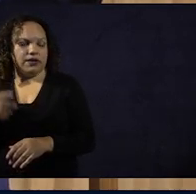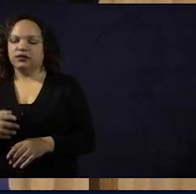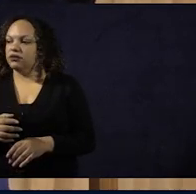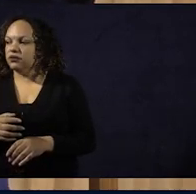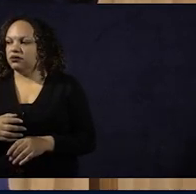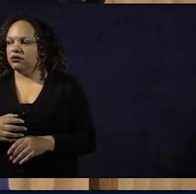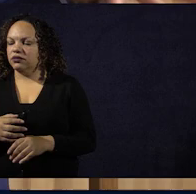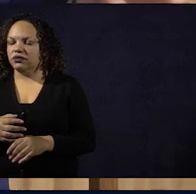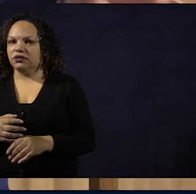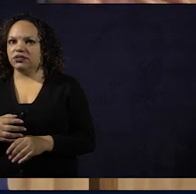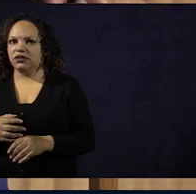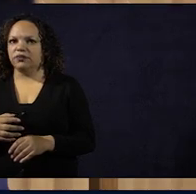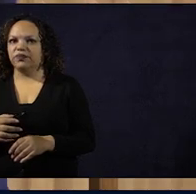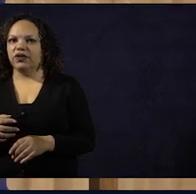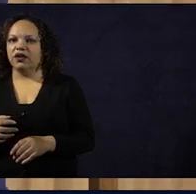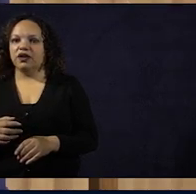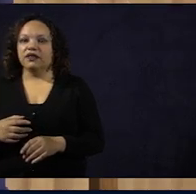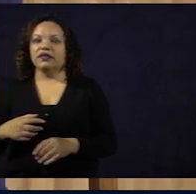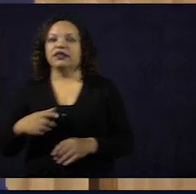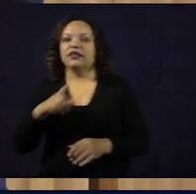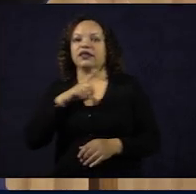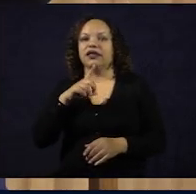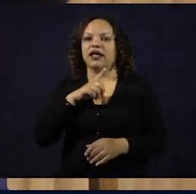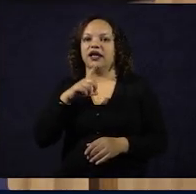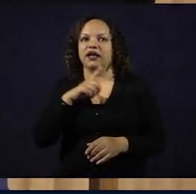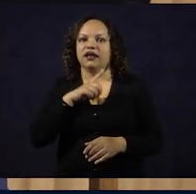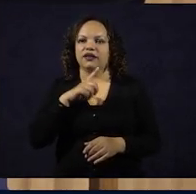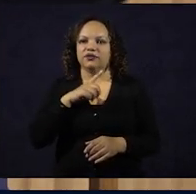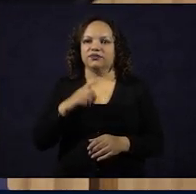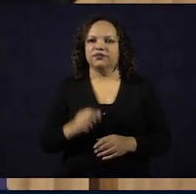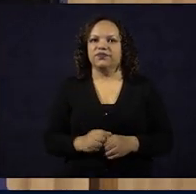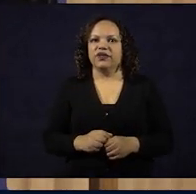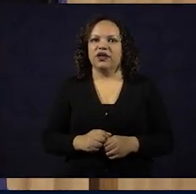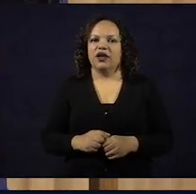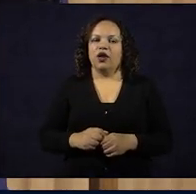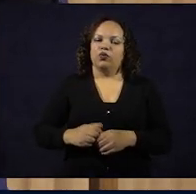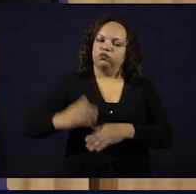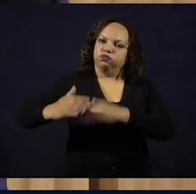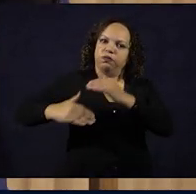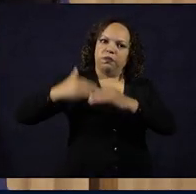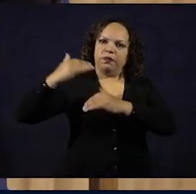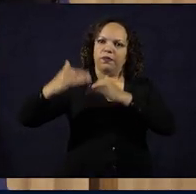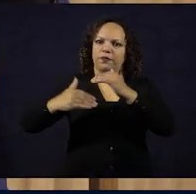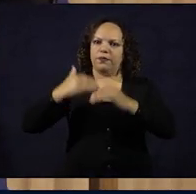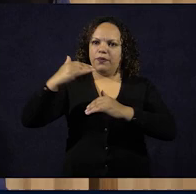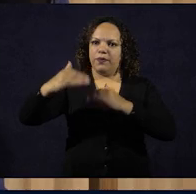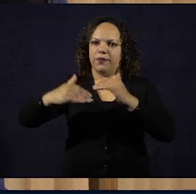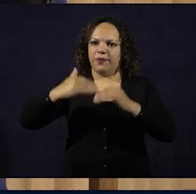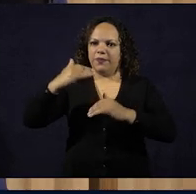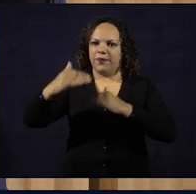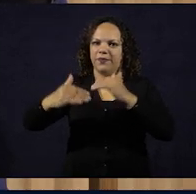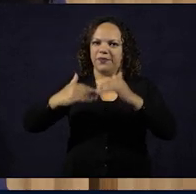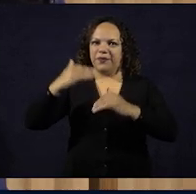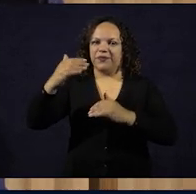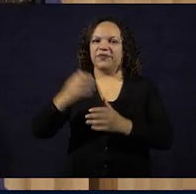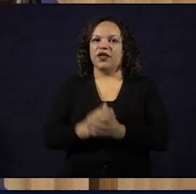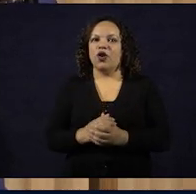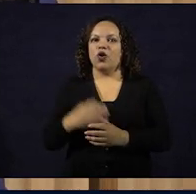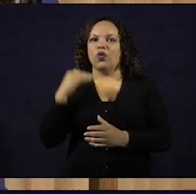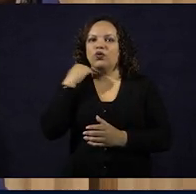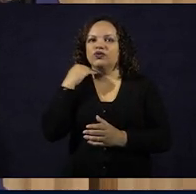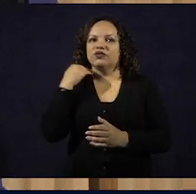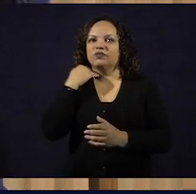financeira ela tem evoluído né 30 anos atrás é os bancos